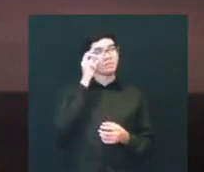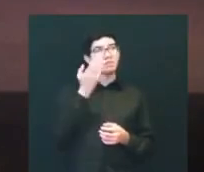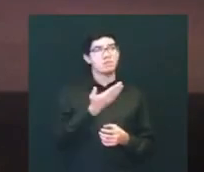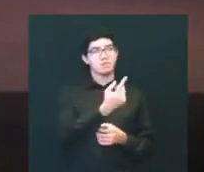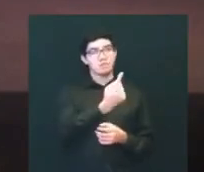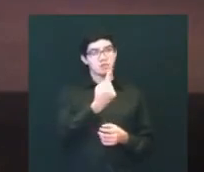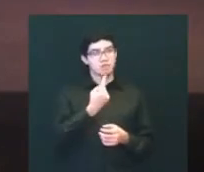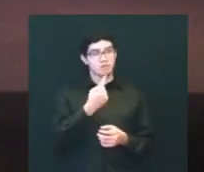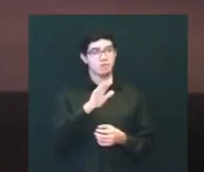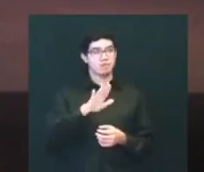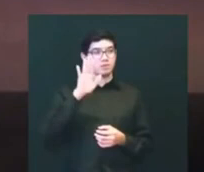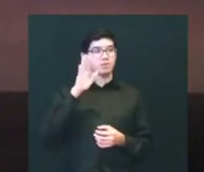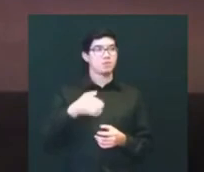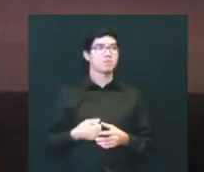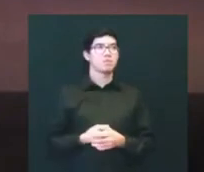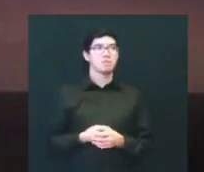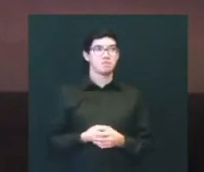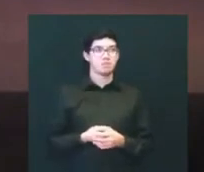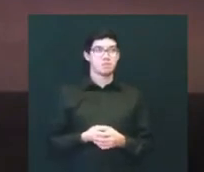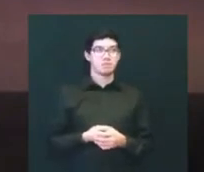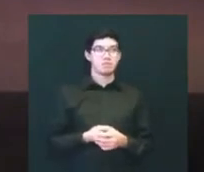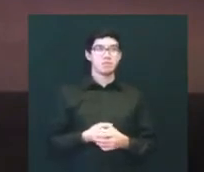Nosso convidado aí.